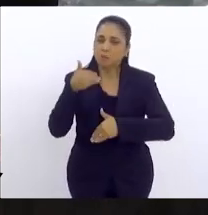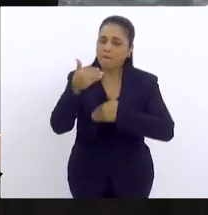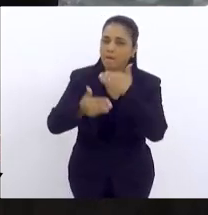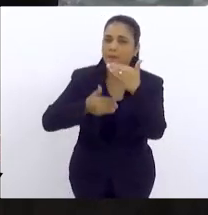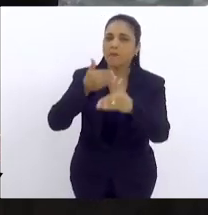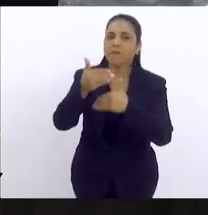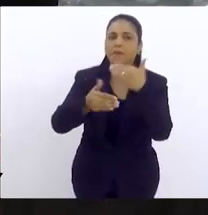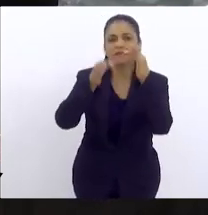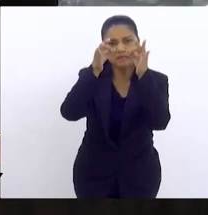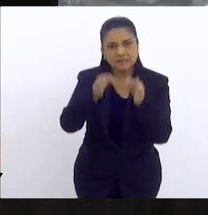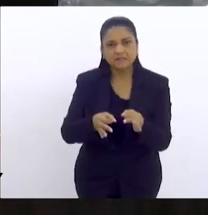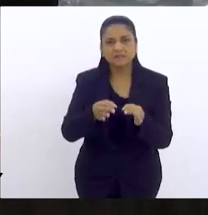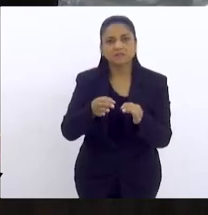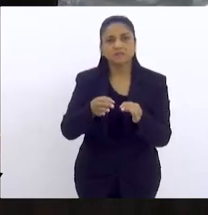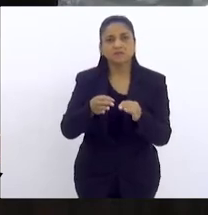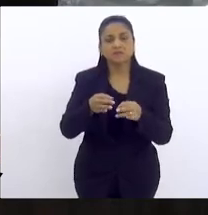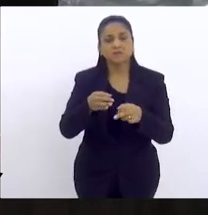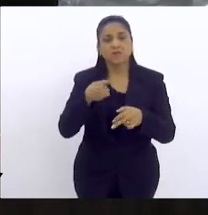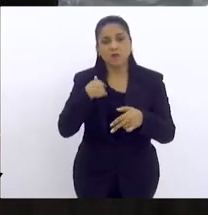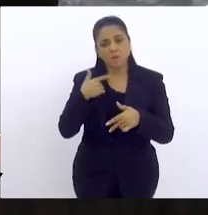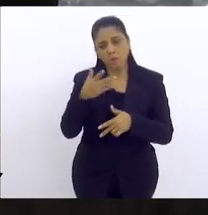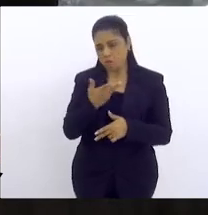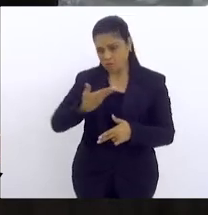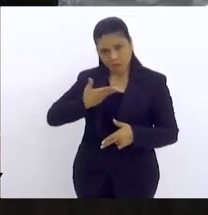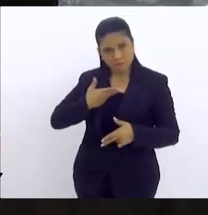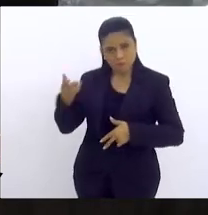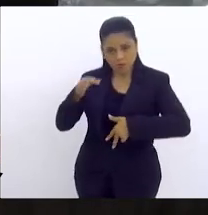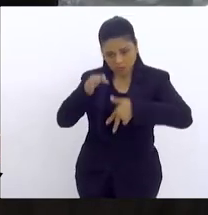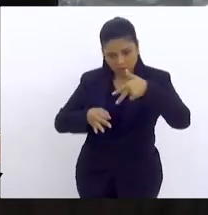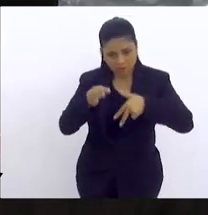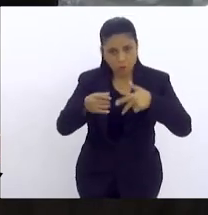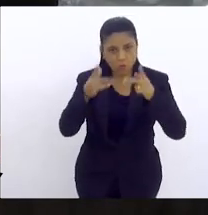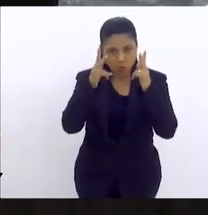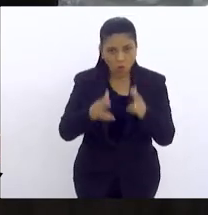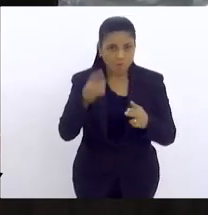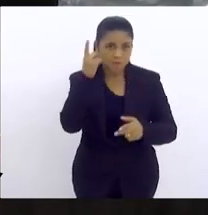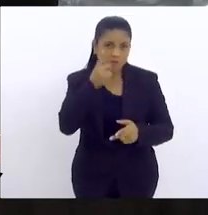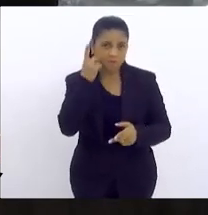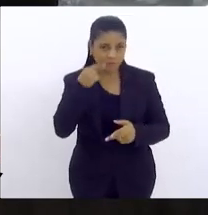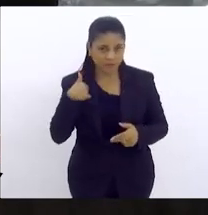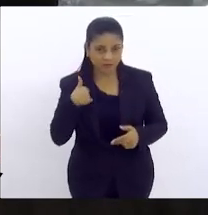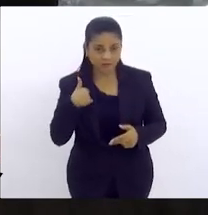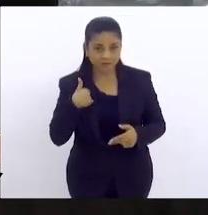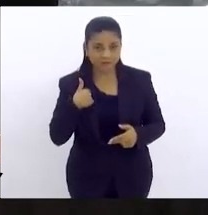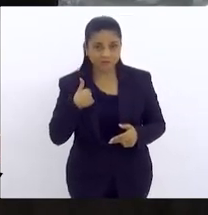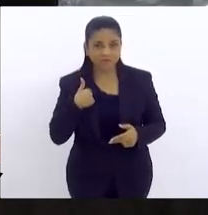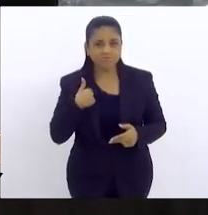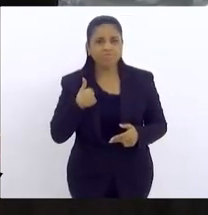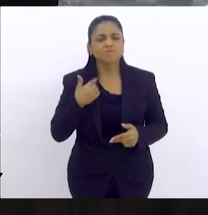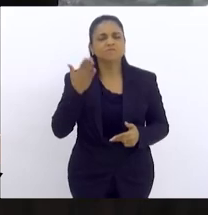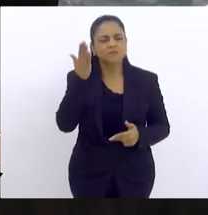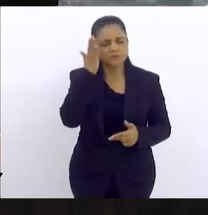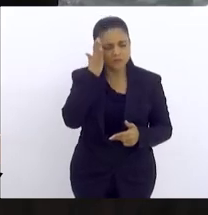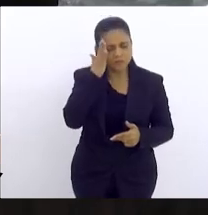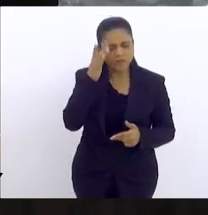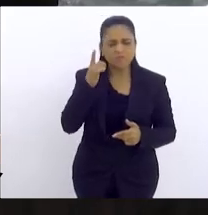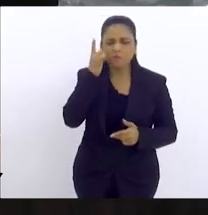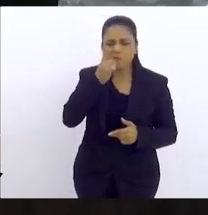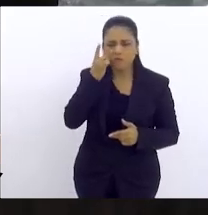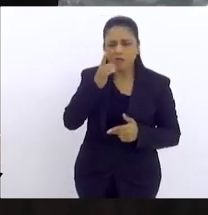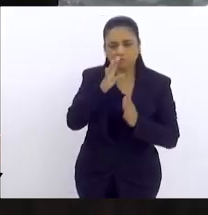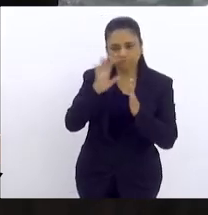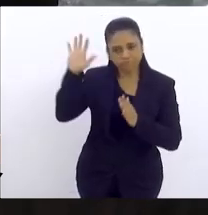eu tenho certeza não tem defensor eu sei que meus amigos tão defensores como eu mas eu sei as duas Penas que foi meu mandato passado